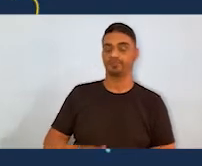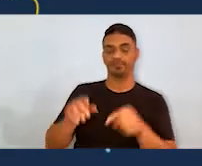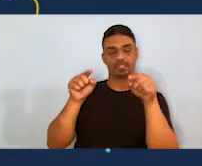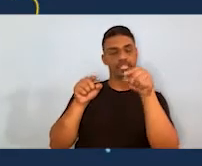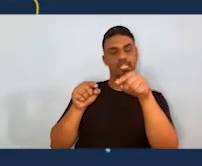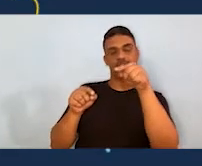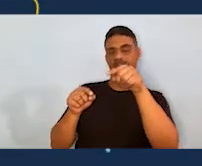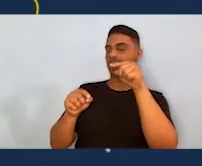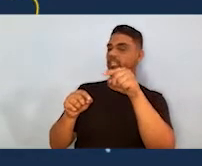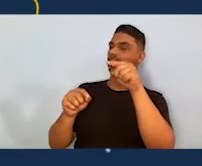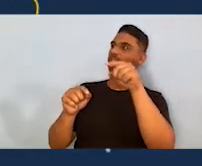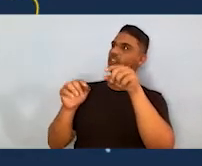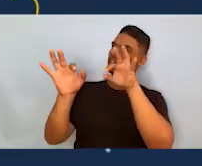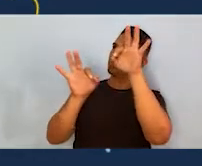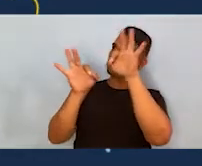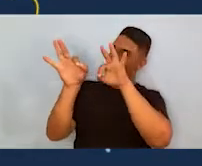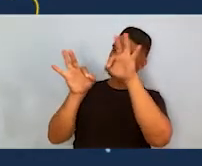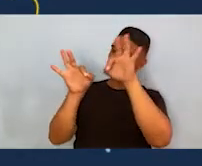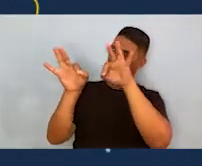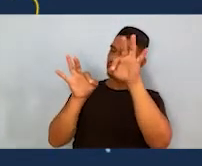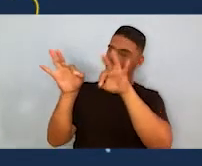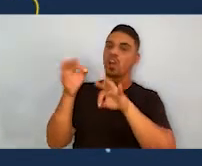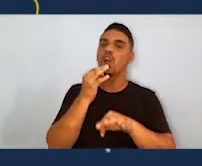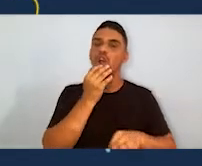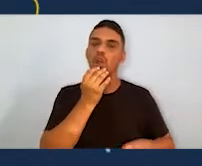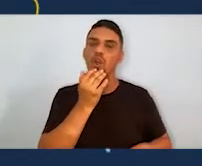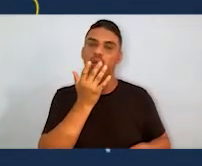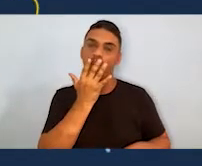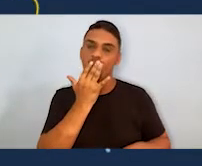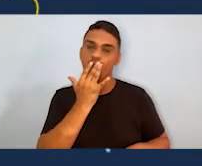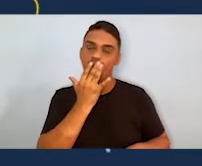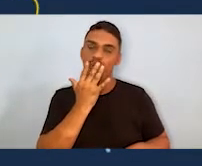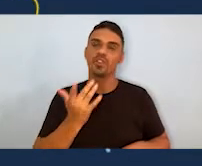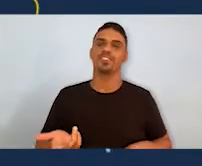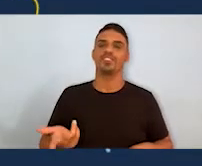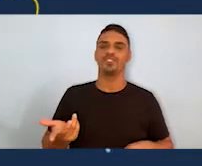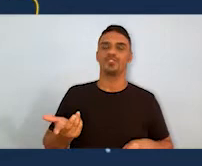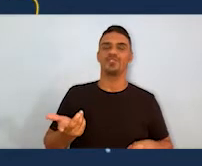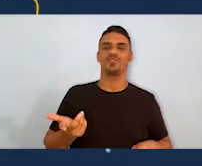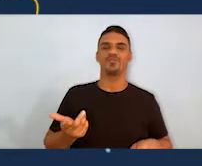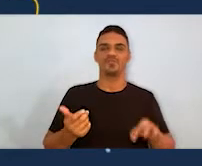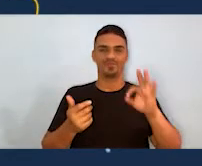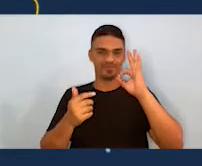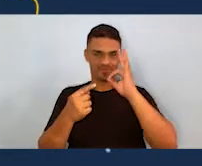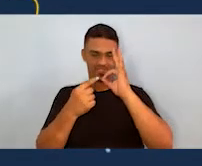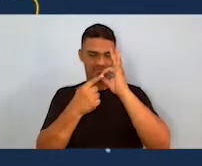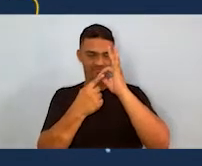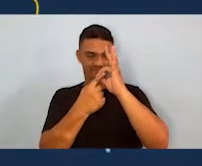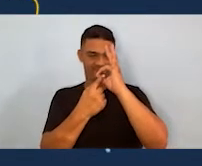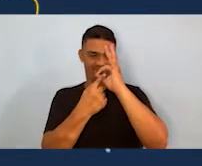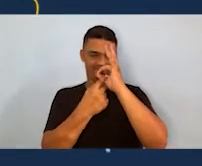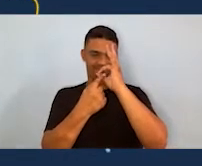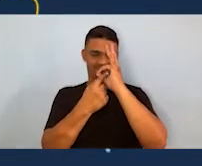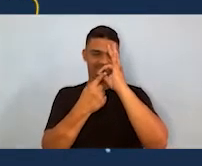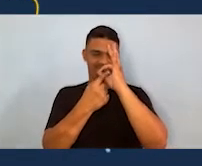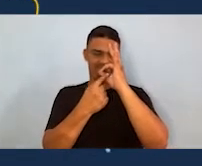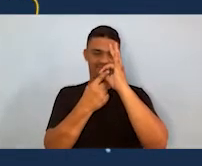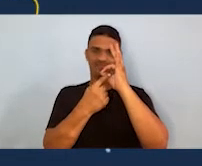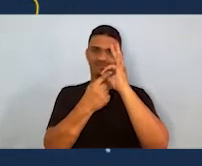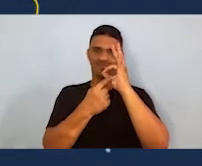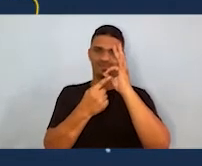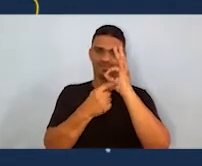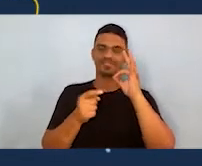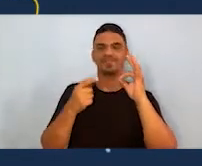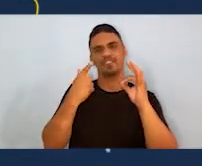E aqui botar um brilhinho no olhinho da maçã, para que ela possa ficar